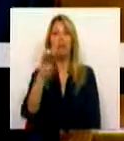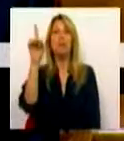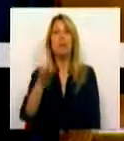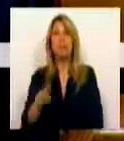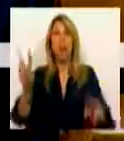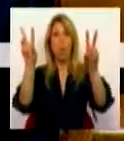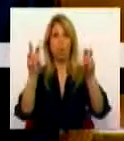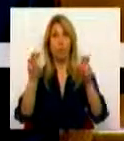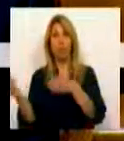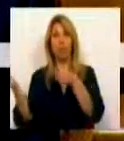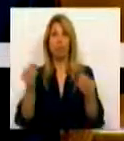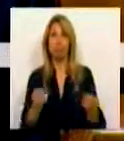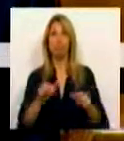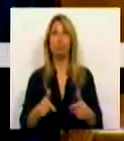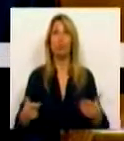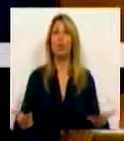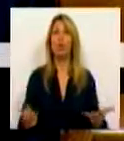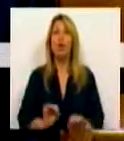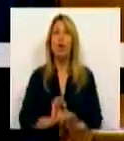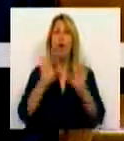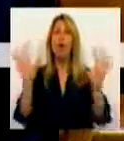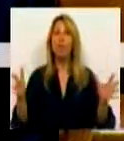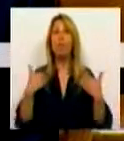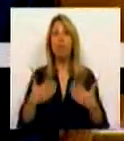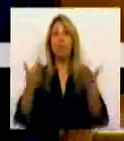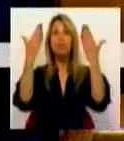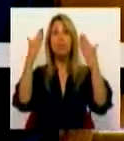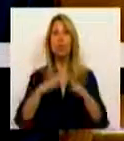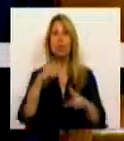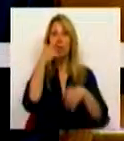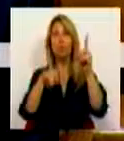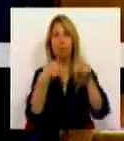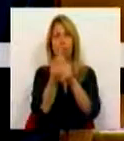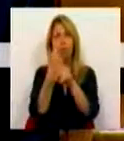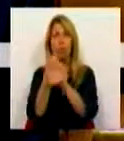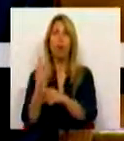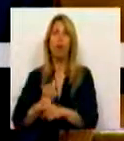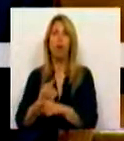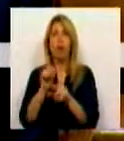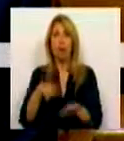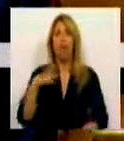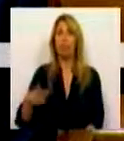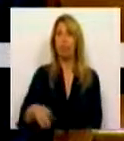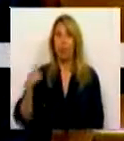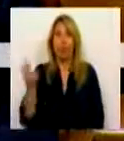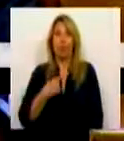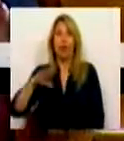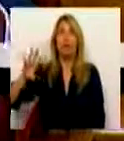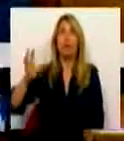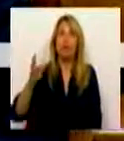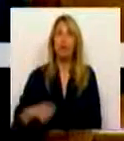hoje aqui nos traz. Obviamente, saudar os consumidores em Portugal, no nosso país.